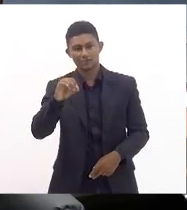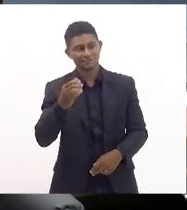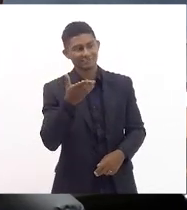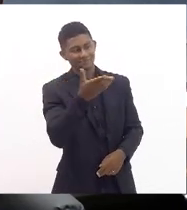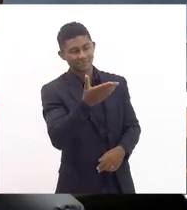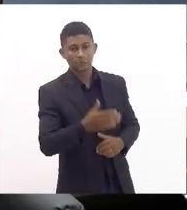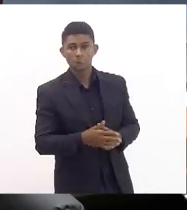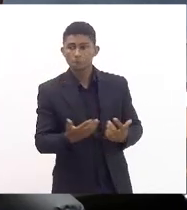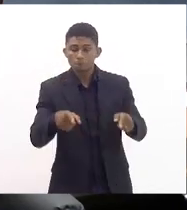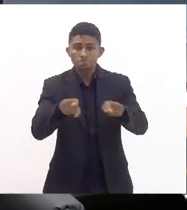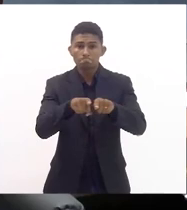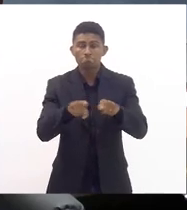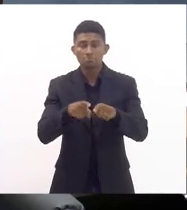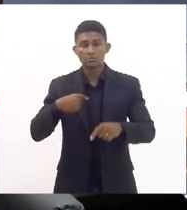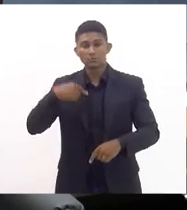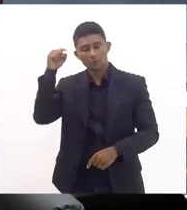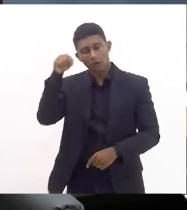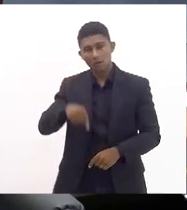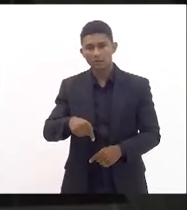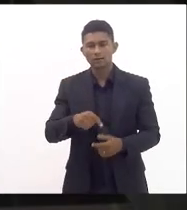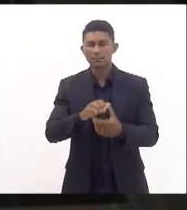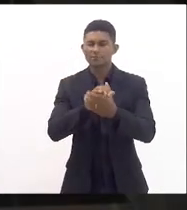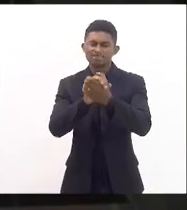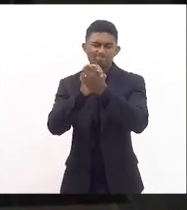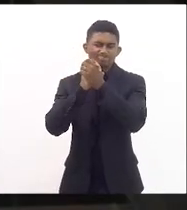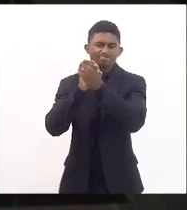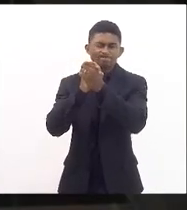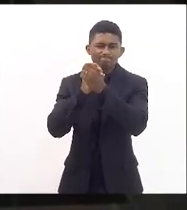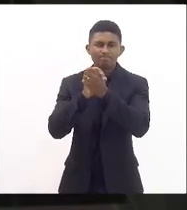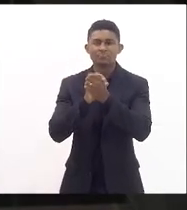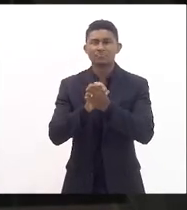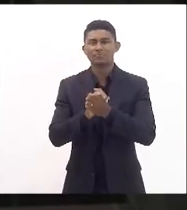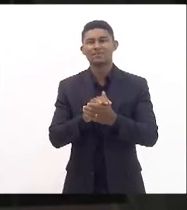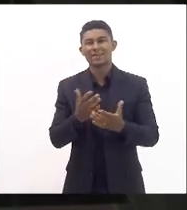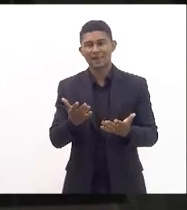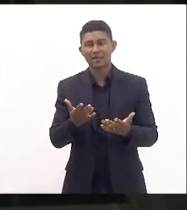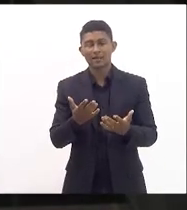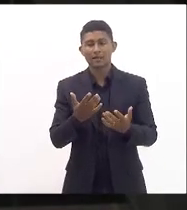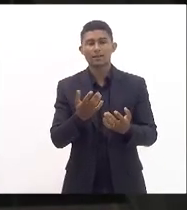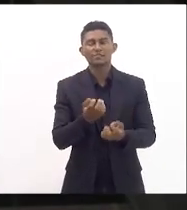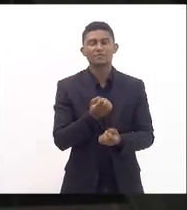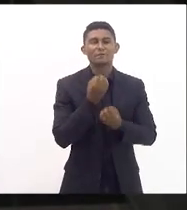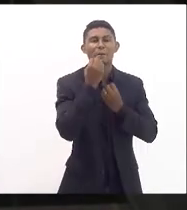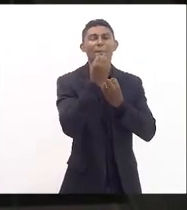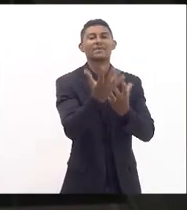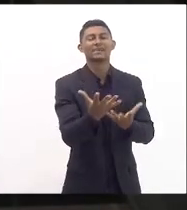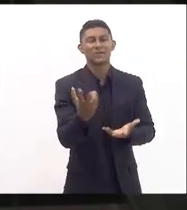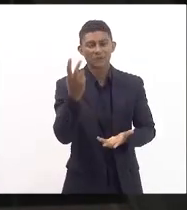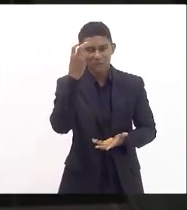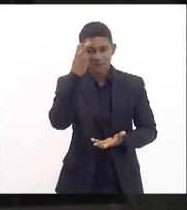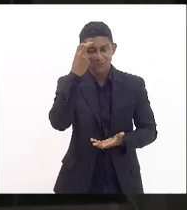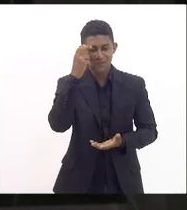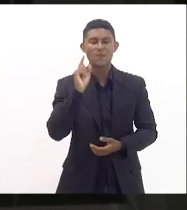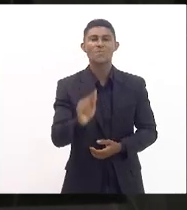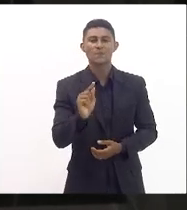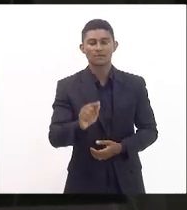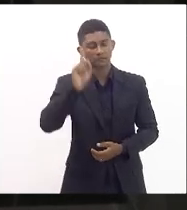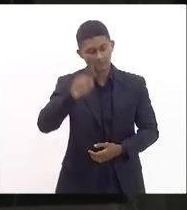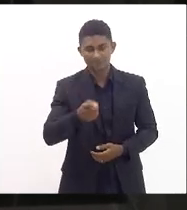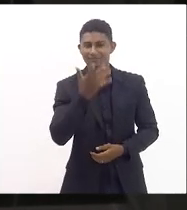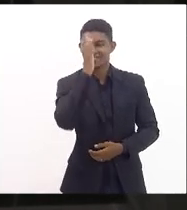e quero também aqui fazer uma saudação a essa expressão da cultura popular, que é o carnaval, que